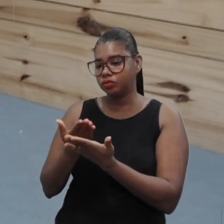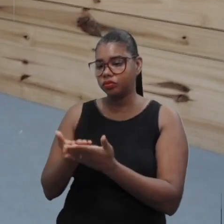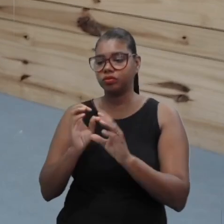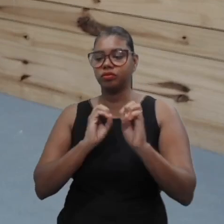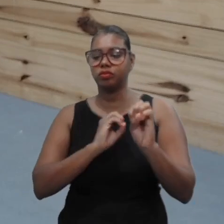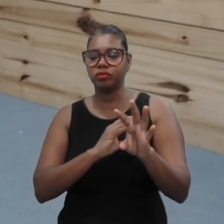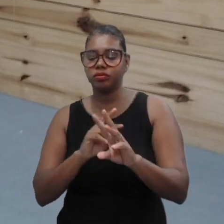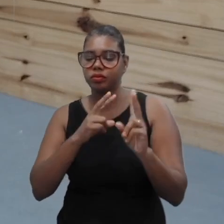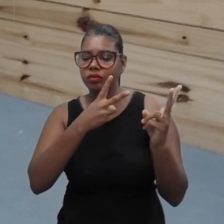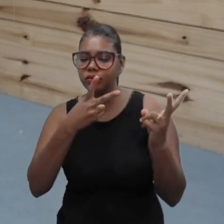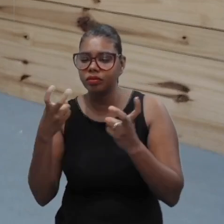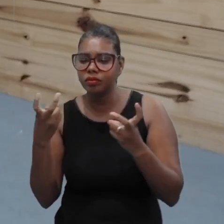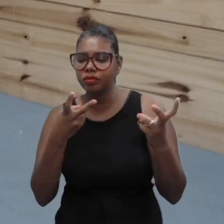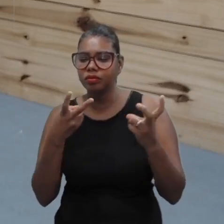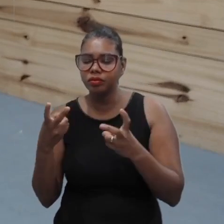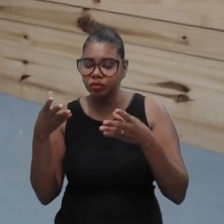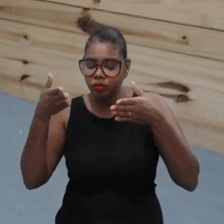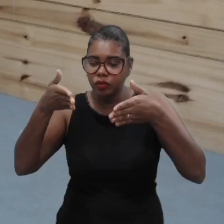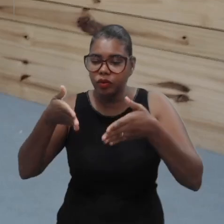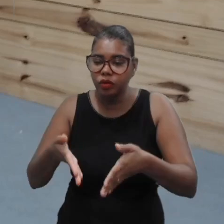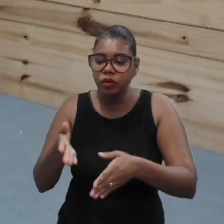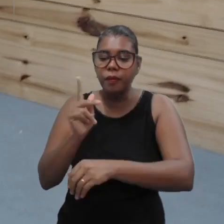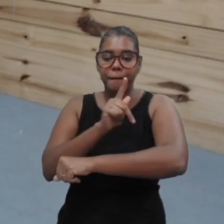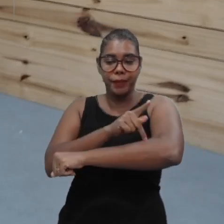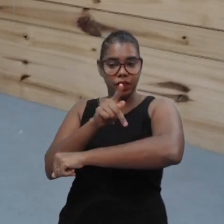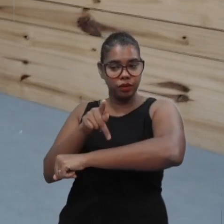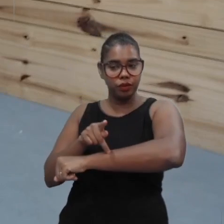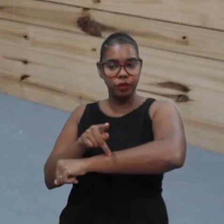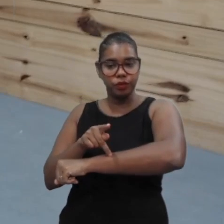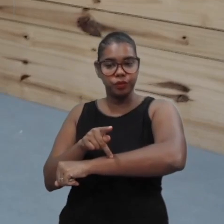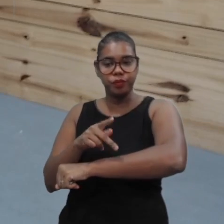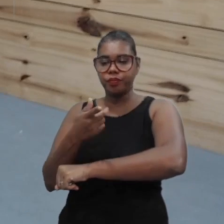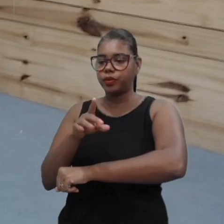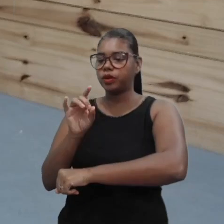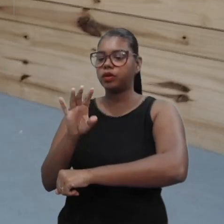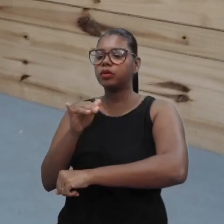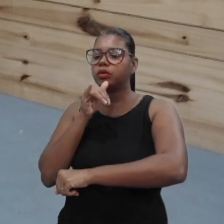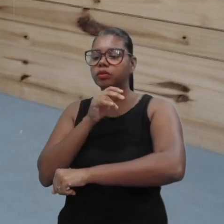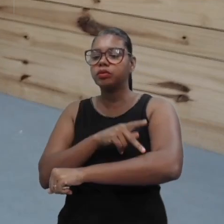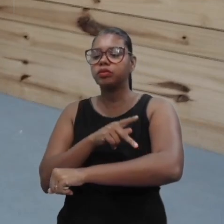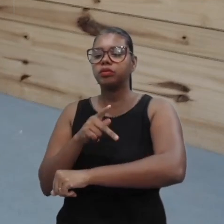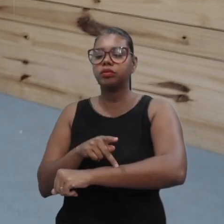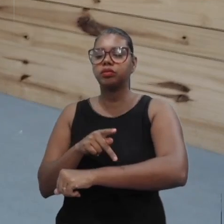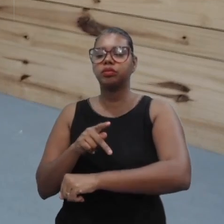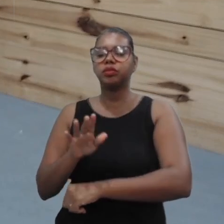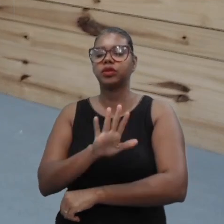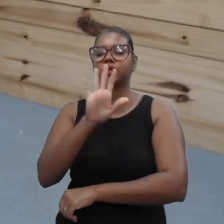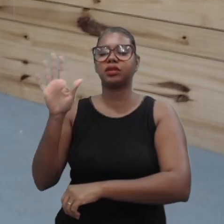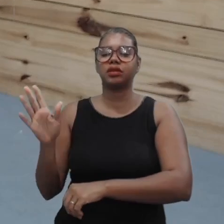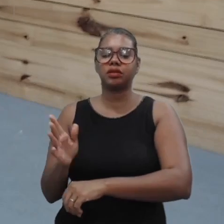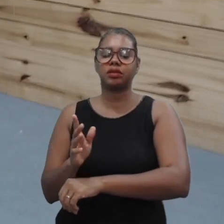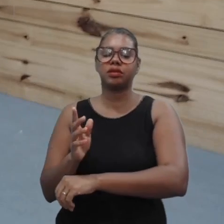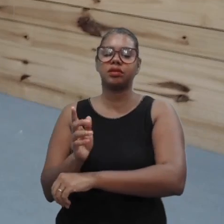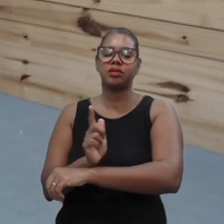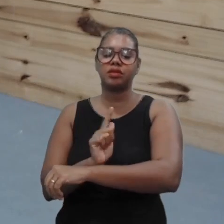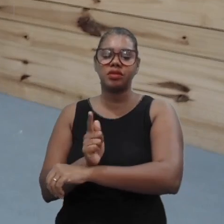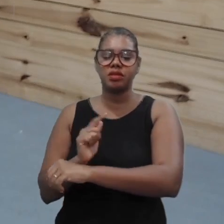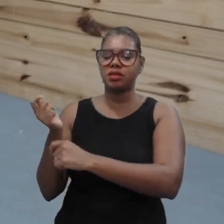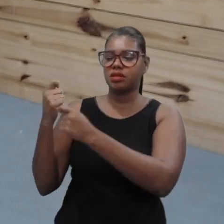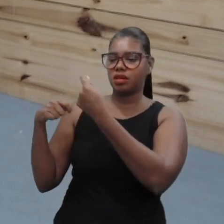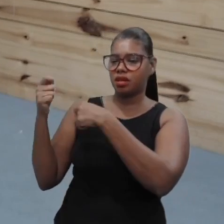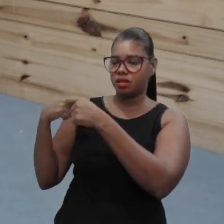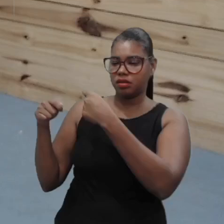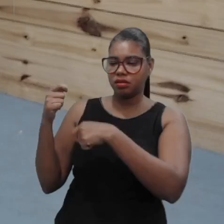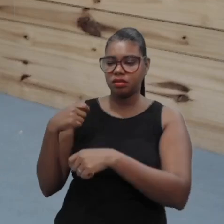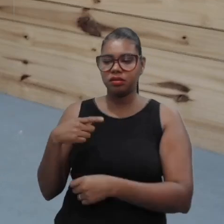nos aspectos também pedagógicos. Não é só a questão gerencial administrativa clássica.